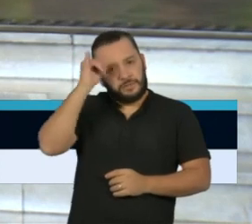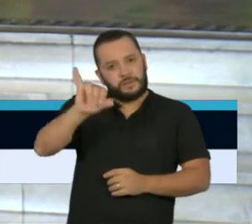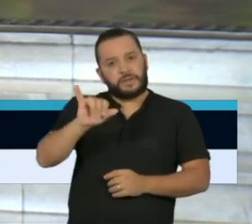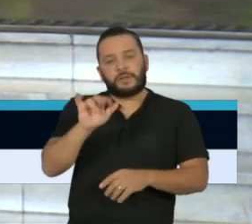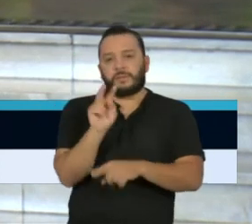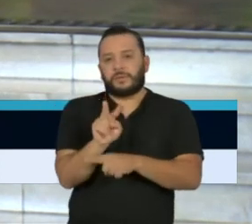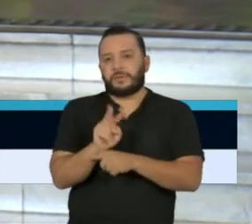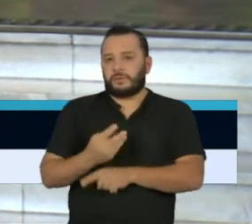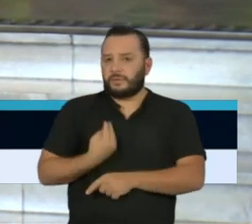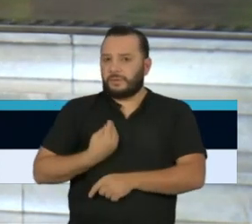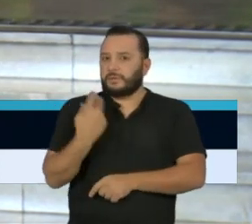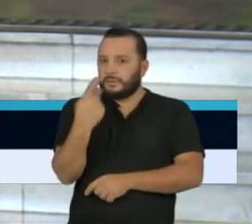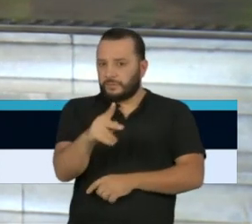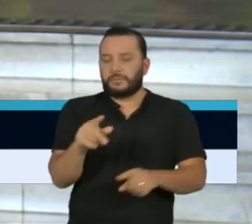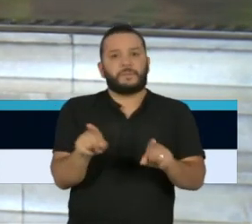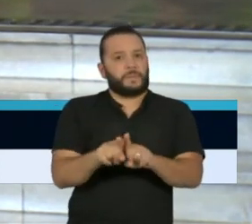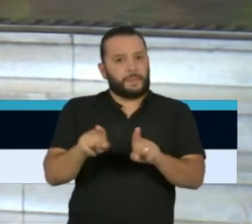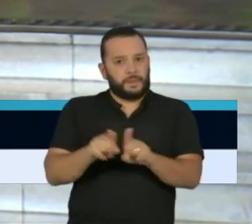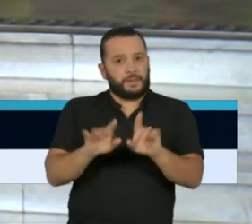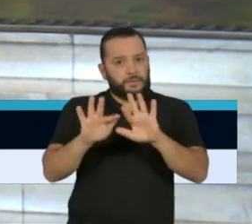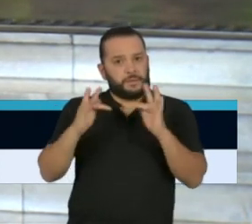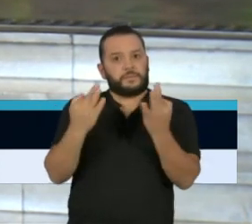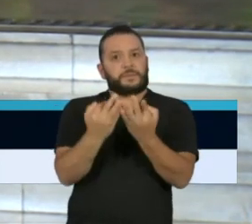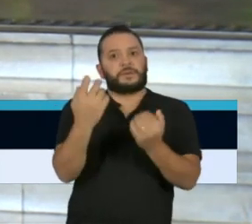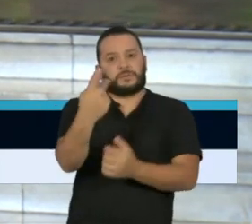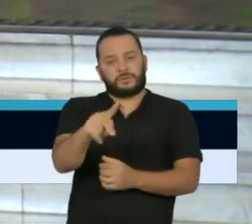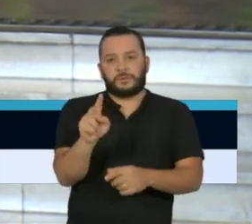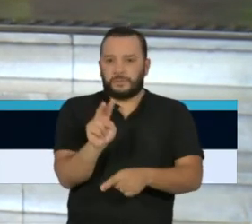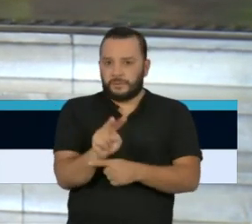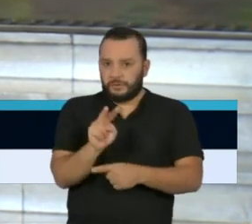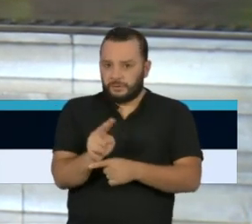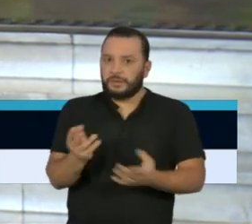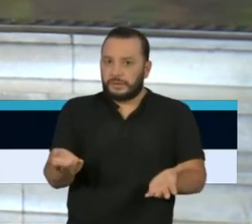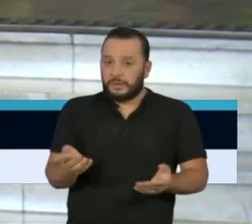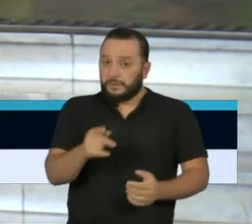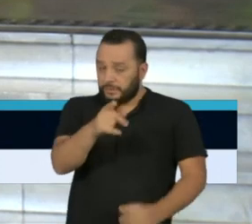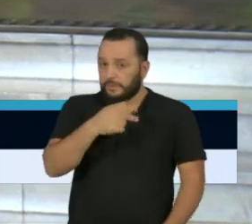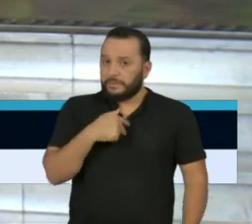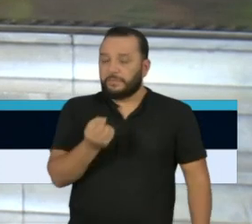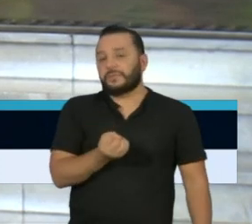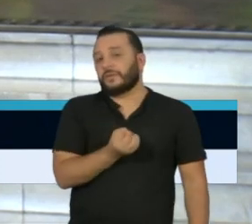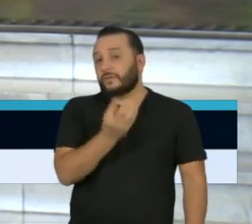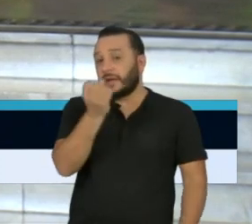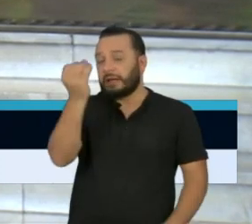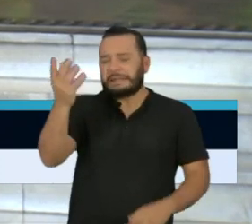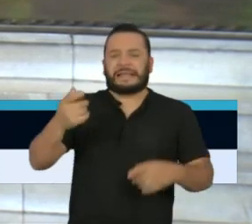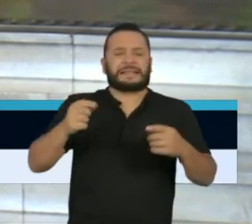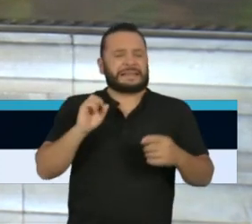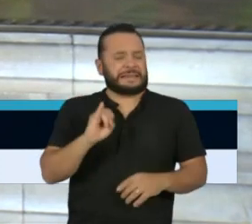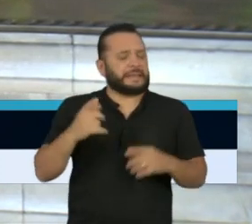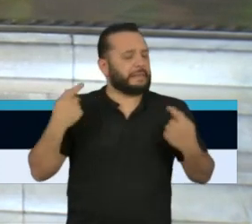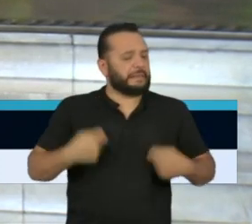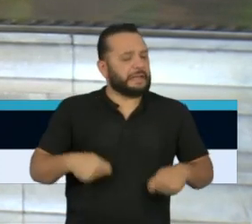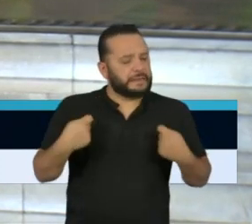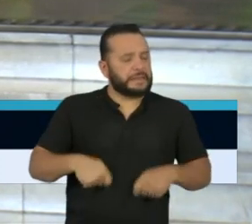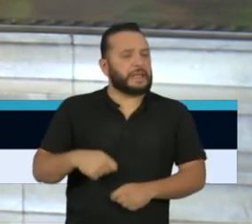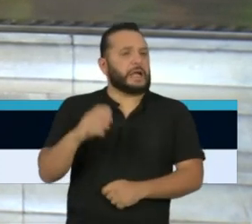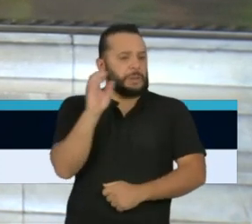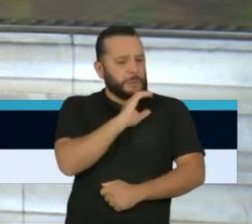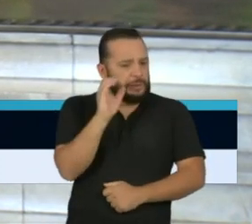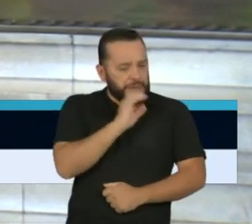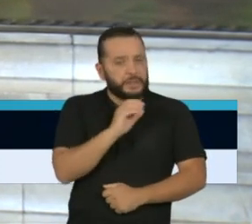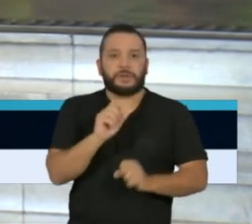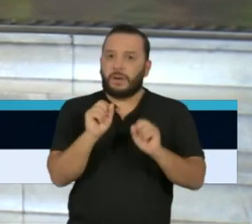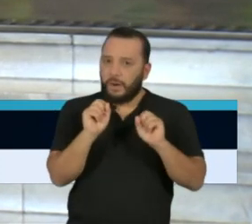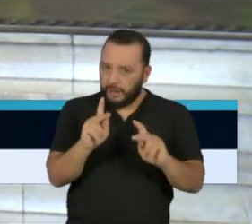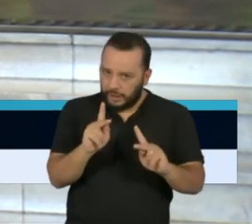sua vida e a vida da sua família. Só viaje se você tiver extrema necessidade. Fora disso,